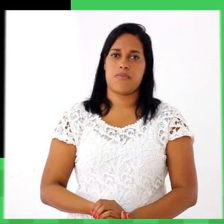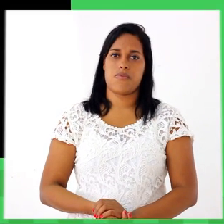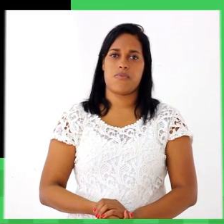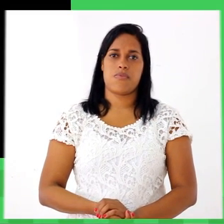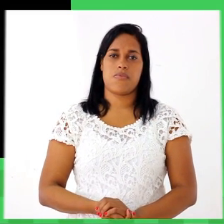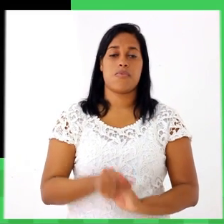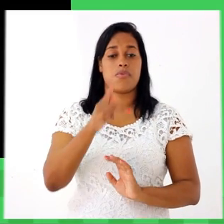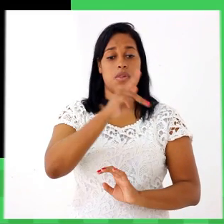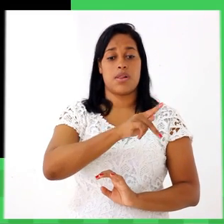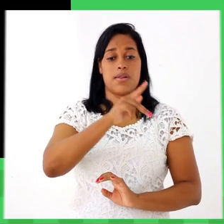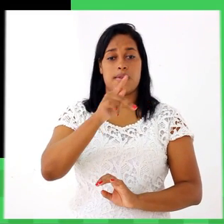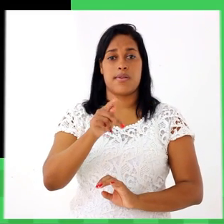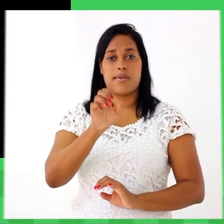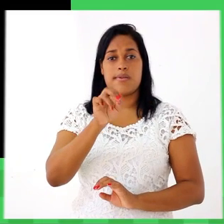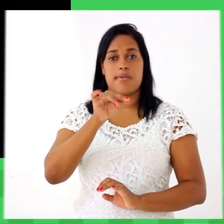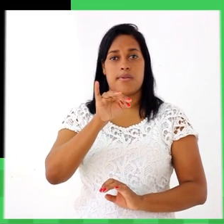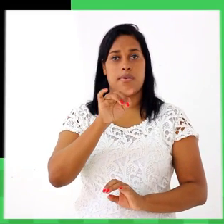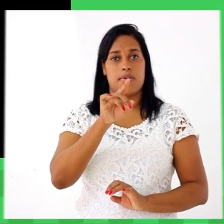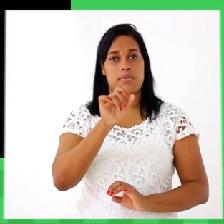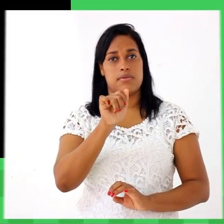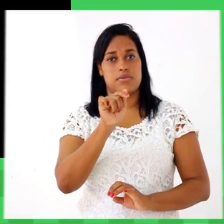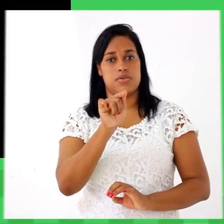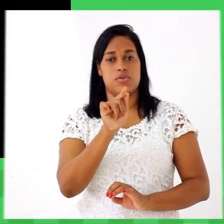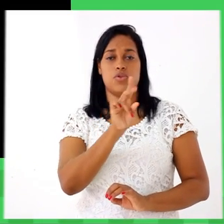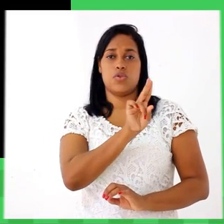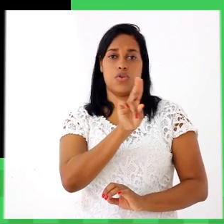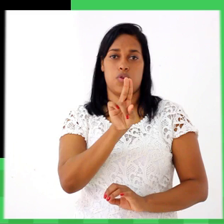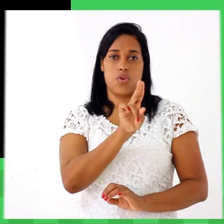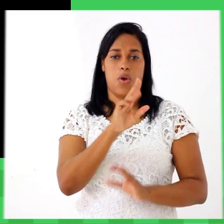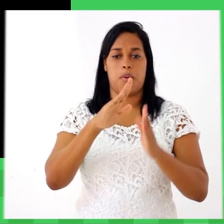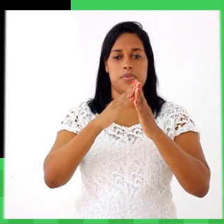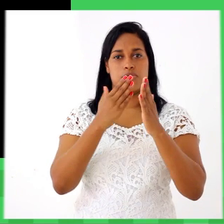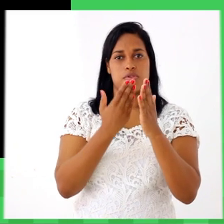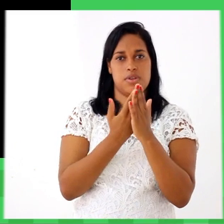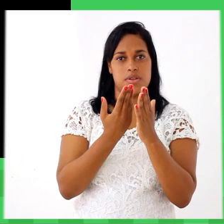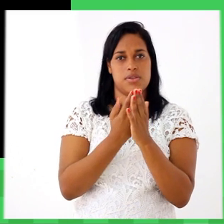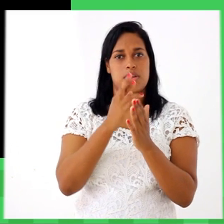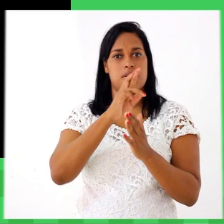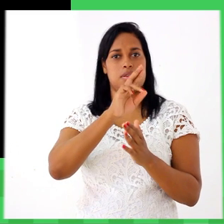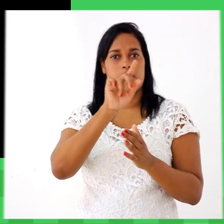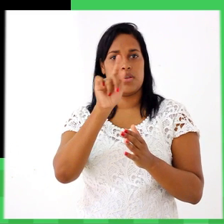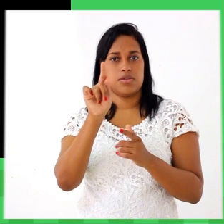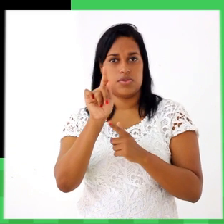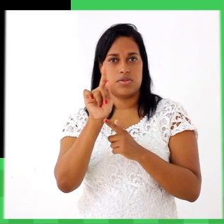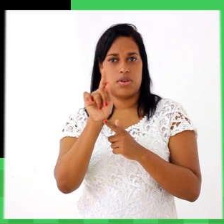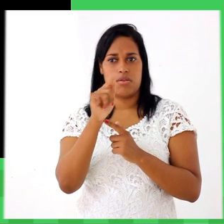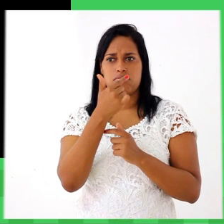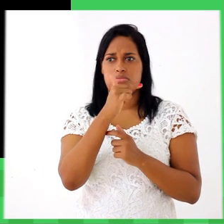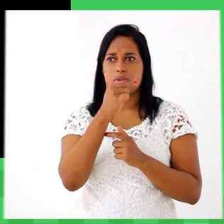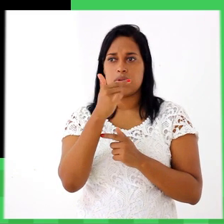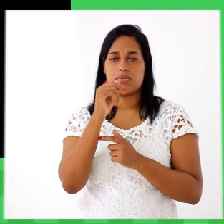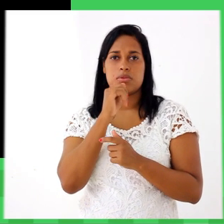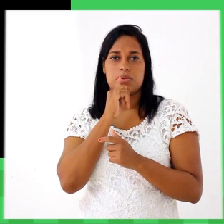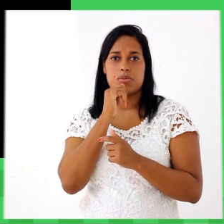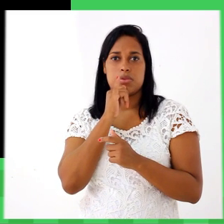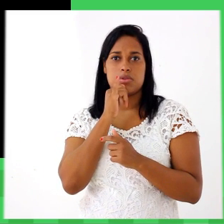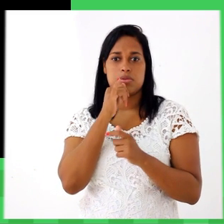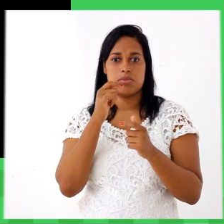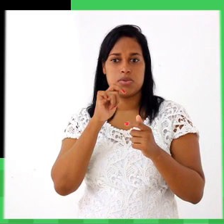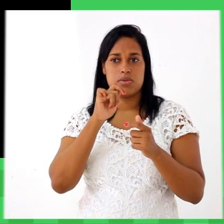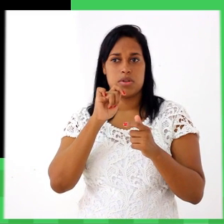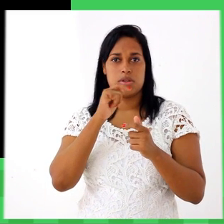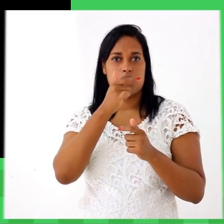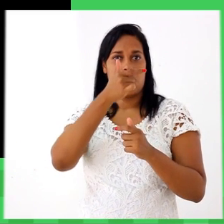Entidade professor, nós temos RG, nome, escolaridade. No caso da entidade professor, não tem nenhuma chave que liga a uma